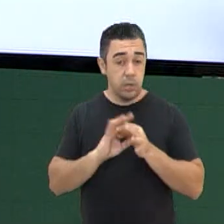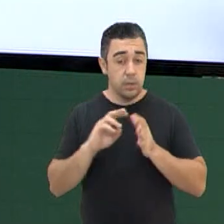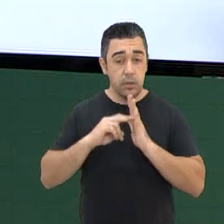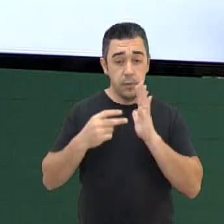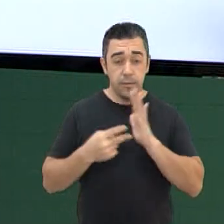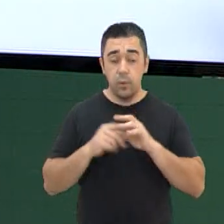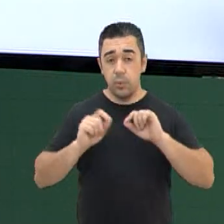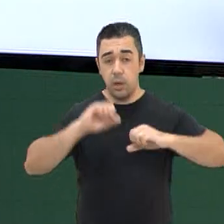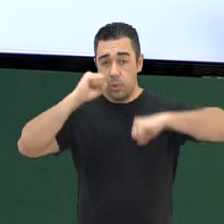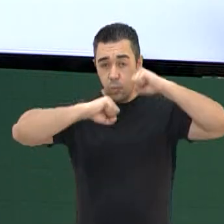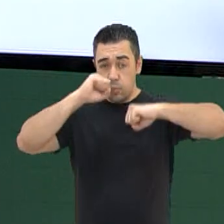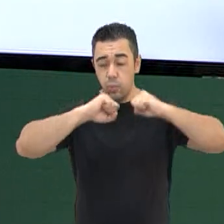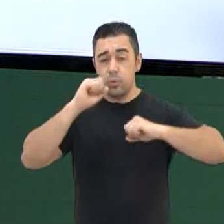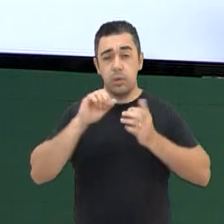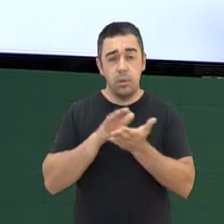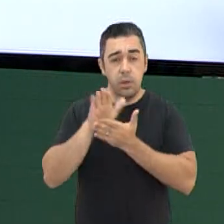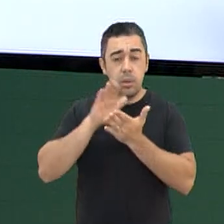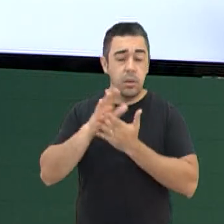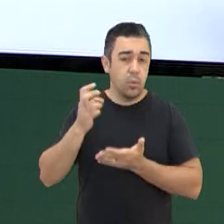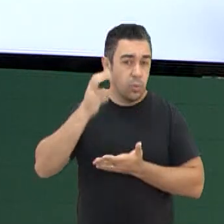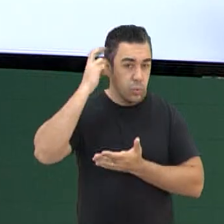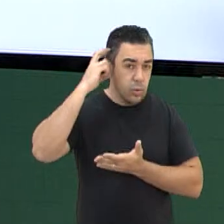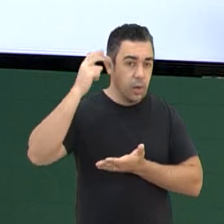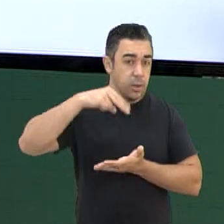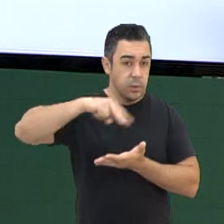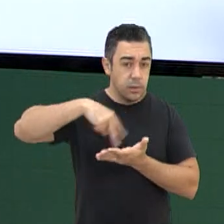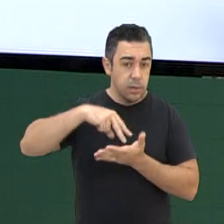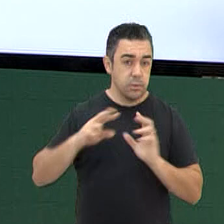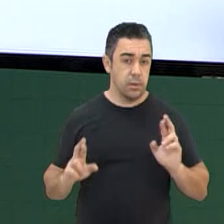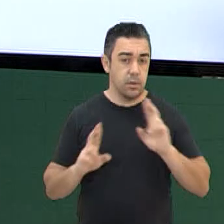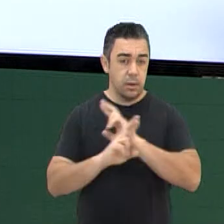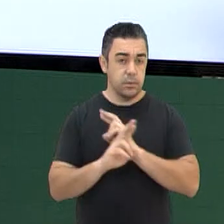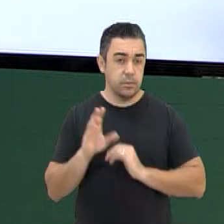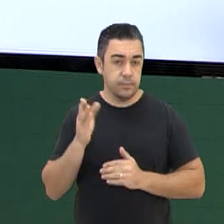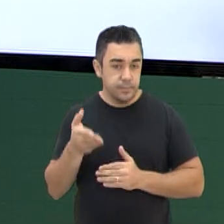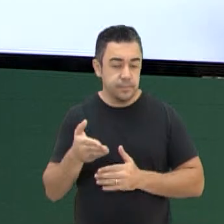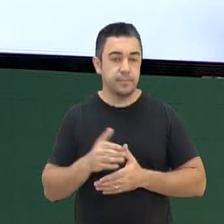indústria cultural no aspecto dança, em relacionado à dança.